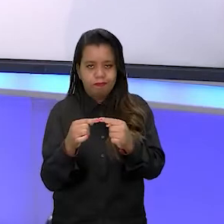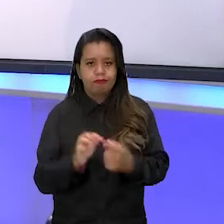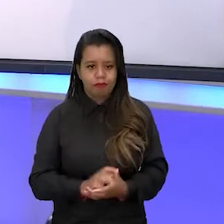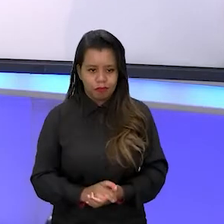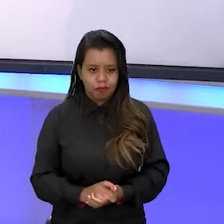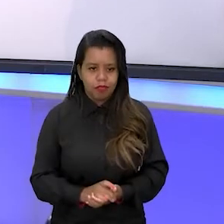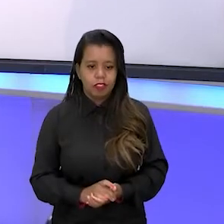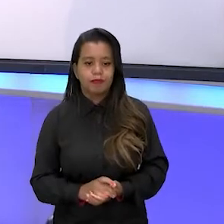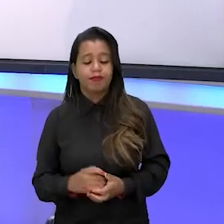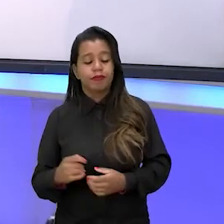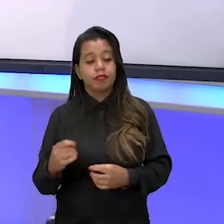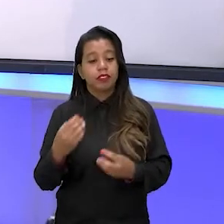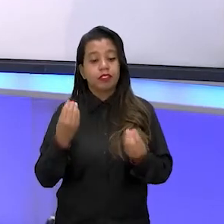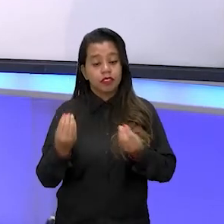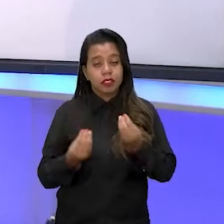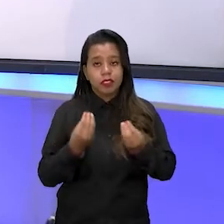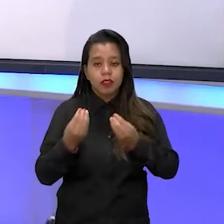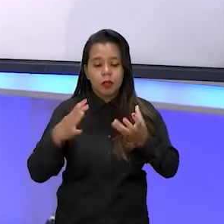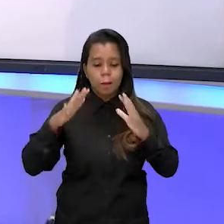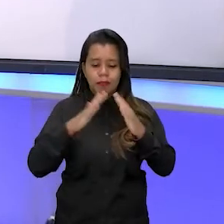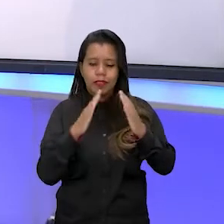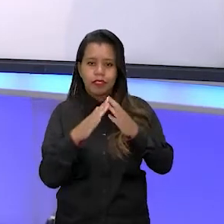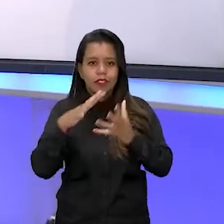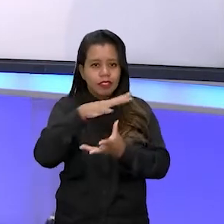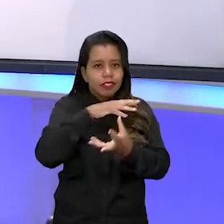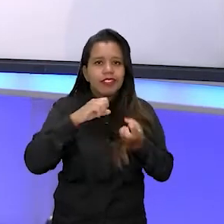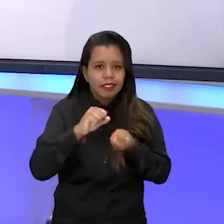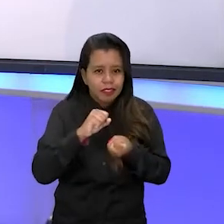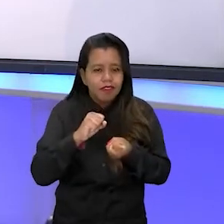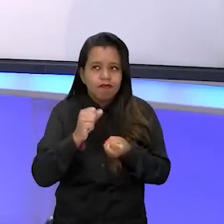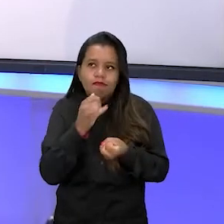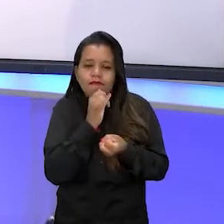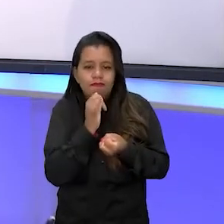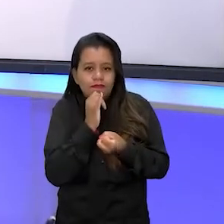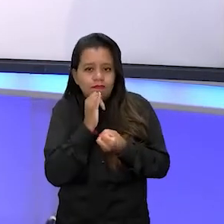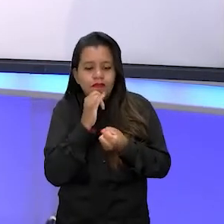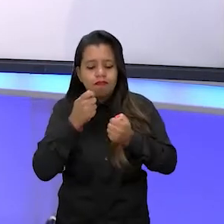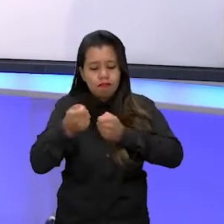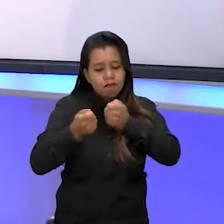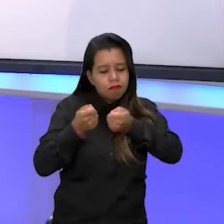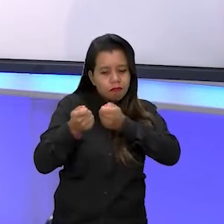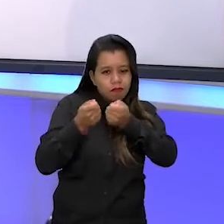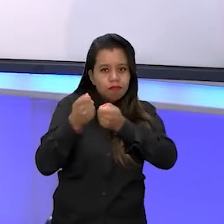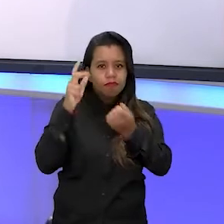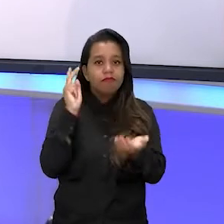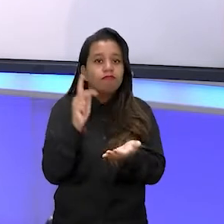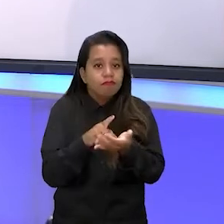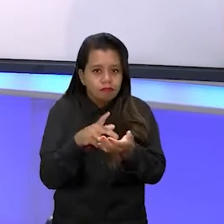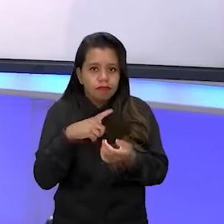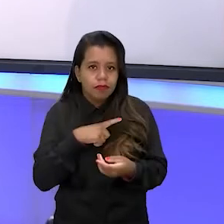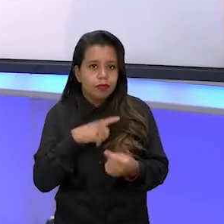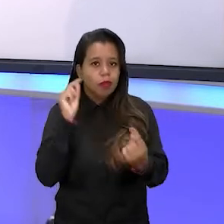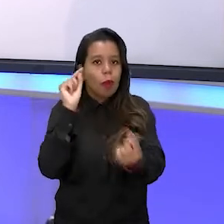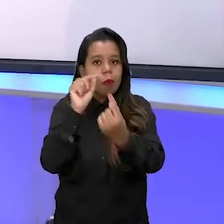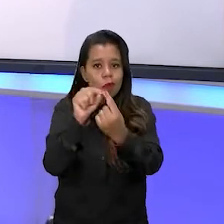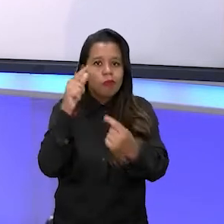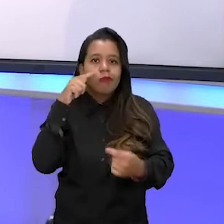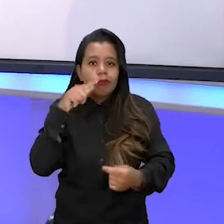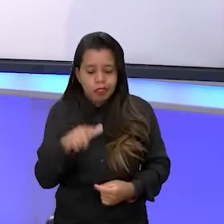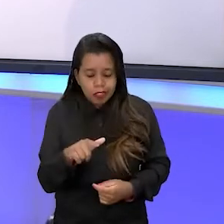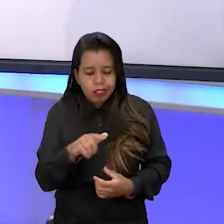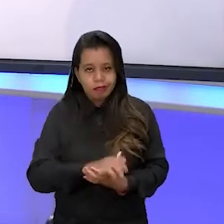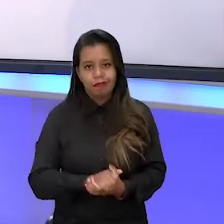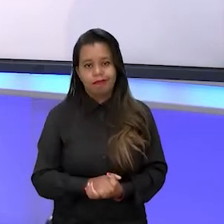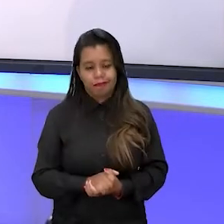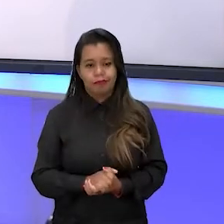realmente eficaz, né, que faça de fato a economia de eletricidade, a economia dos recursos. Beleza? Então, veja,